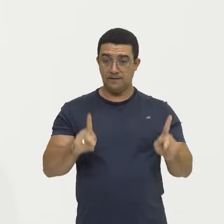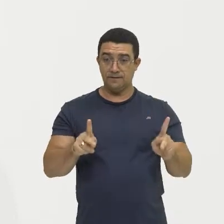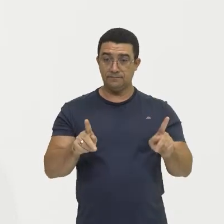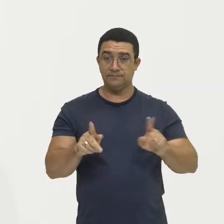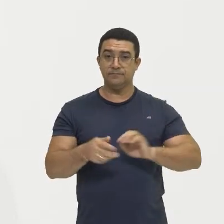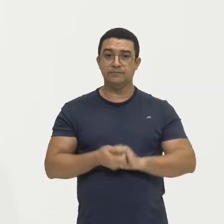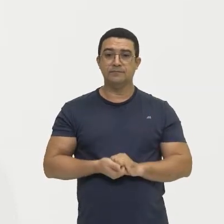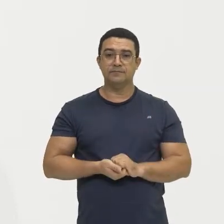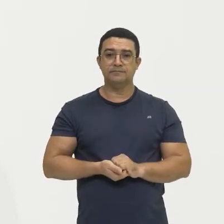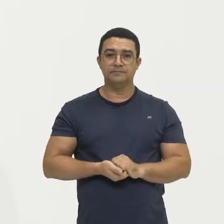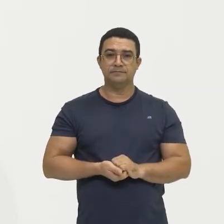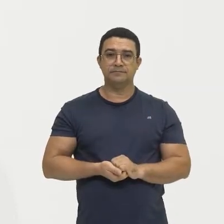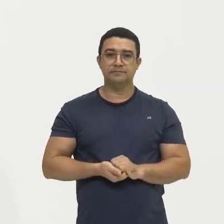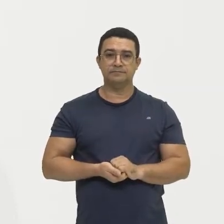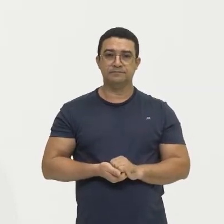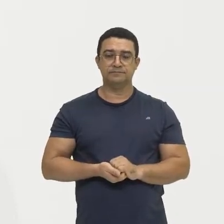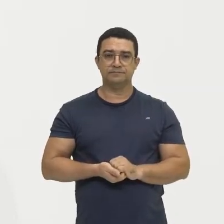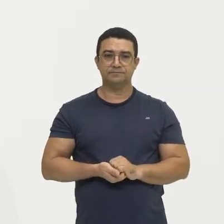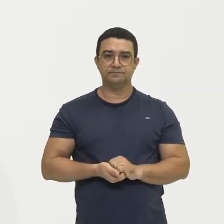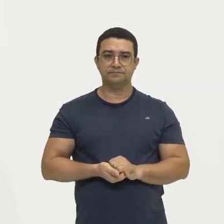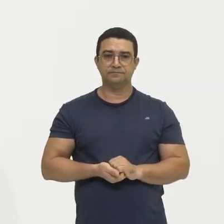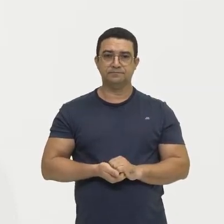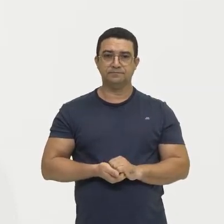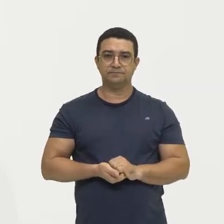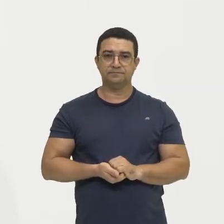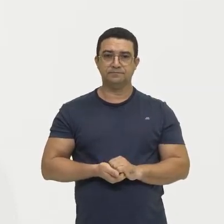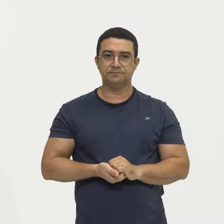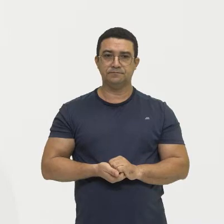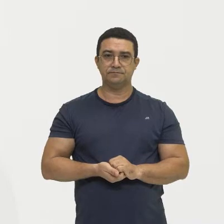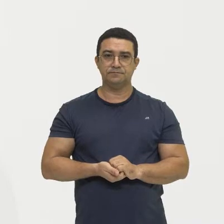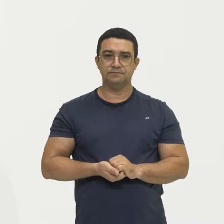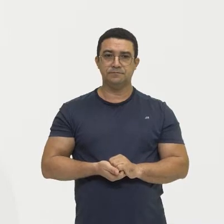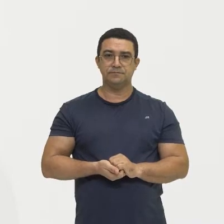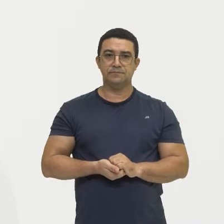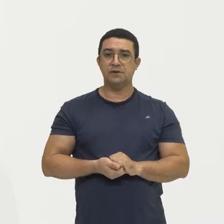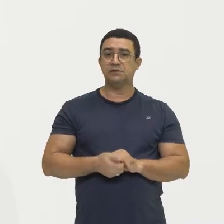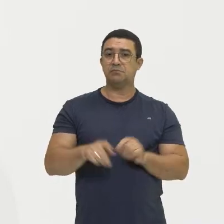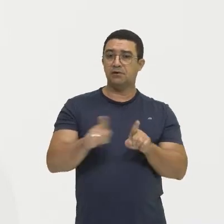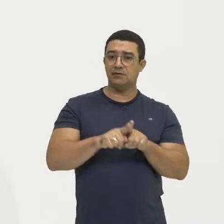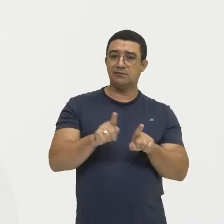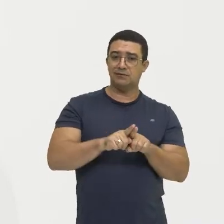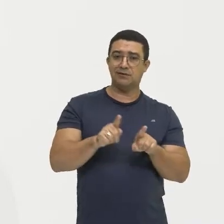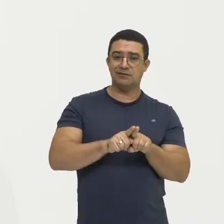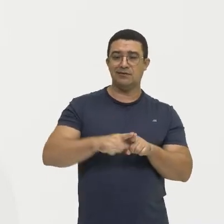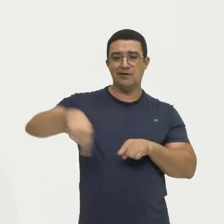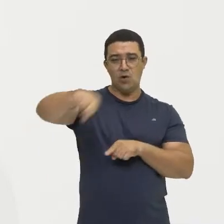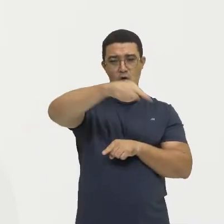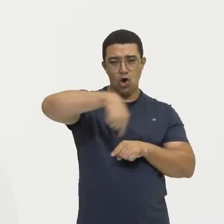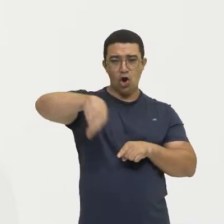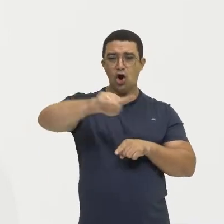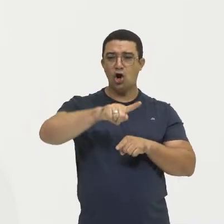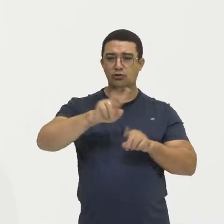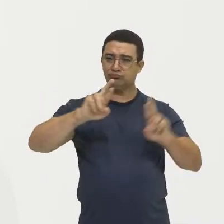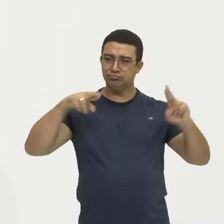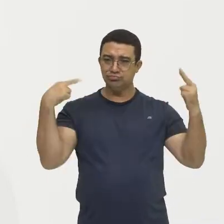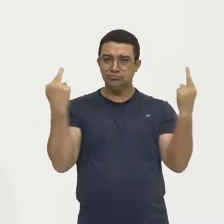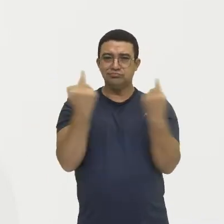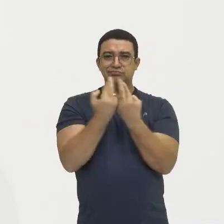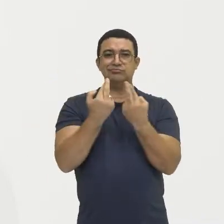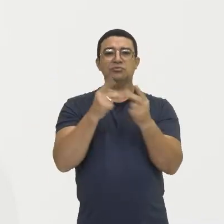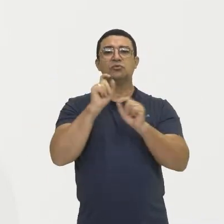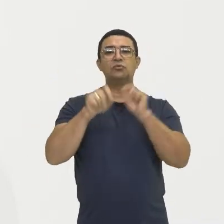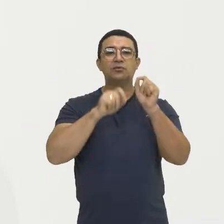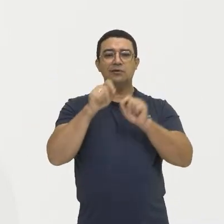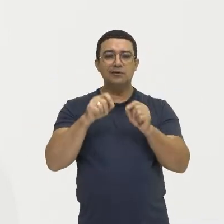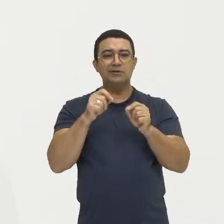no final do poema. E assim, nas calhas de roda, gira a entreter a razão esse comboio de